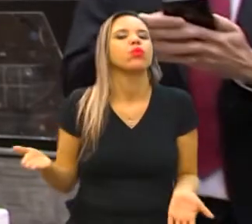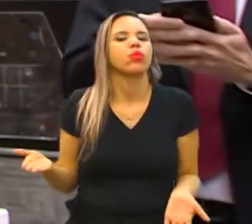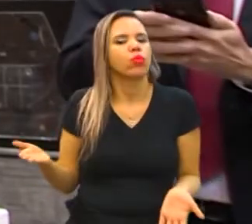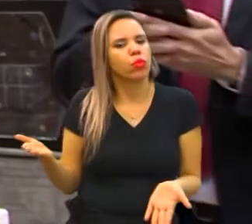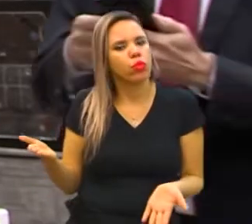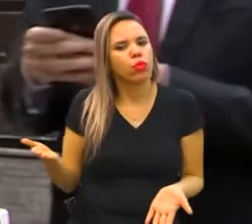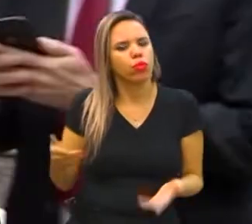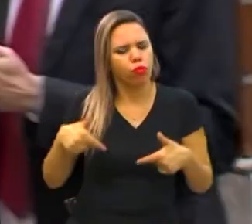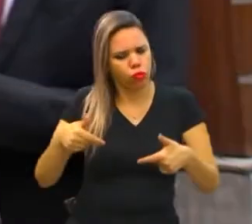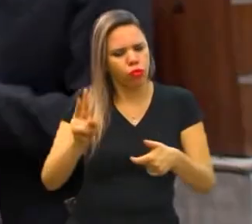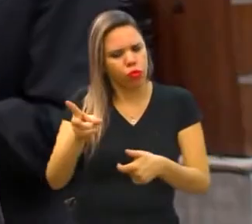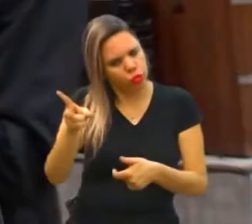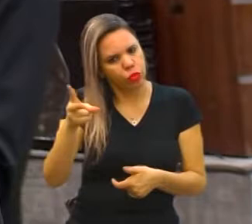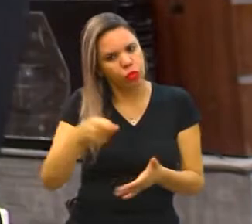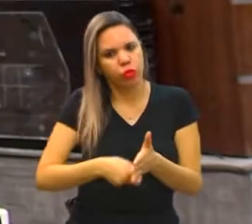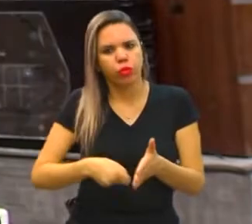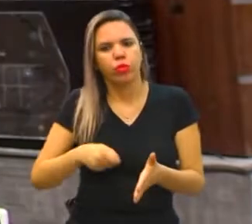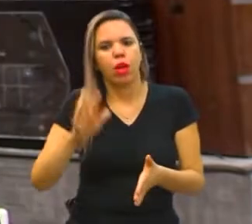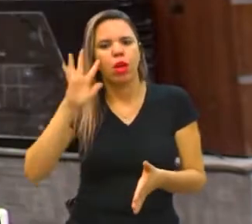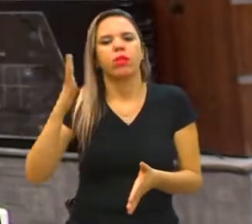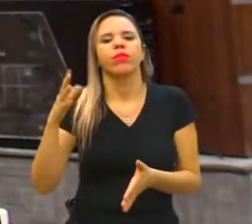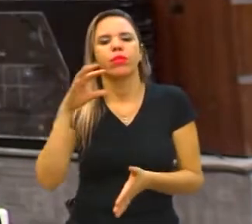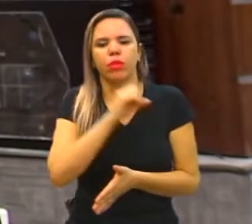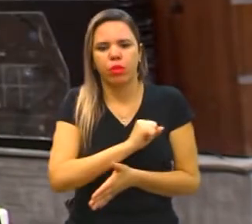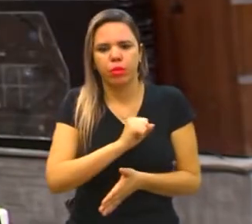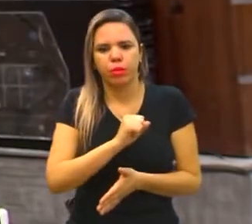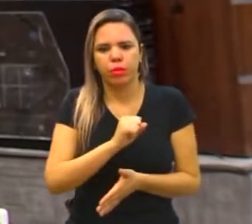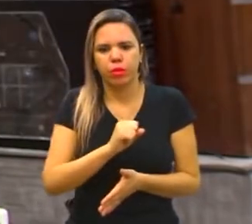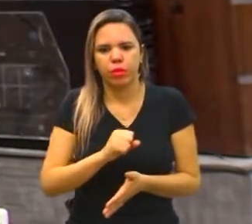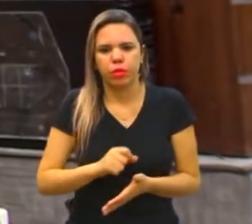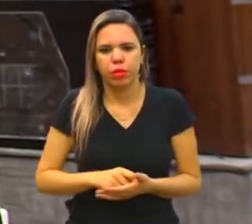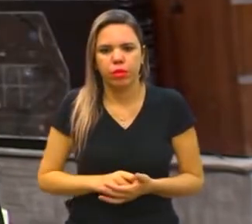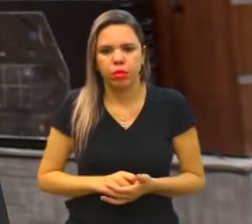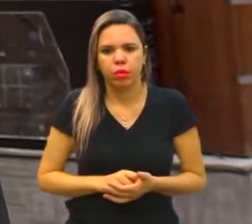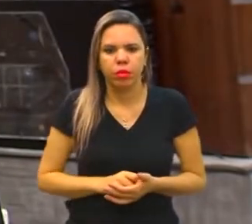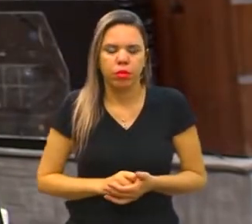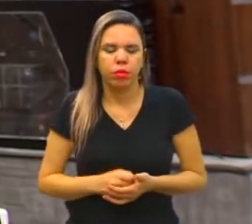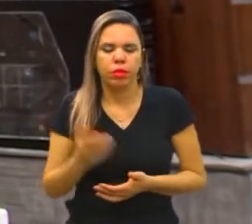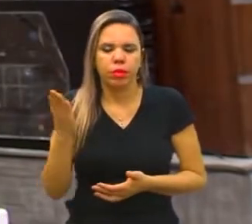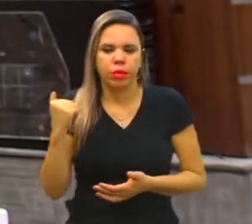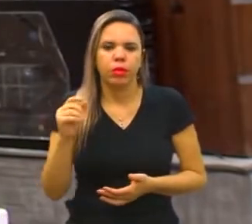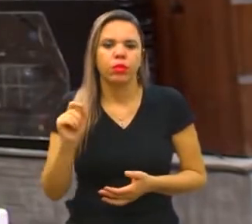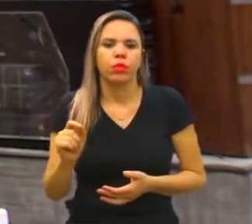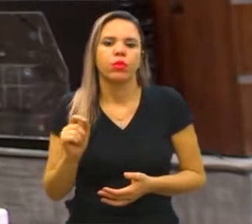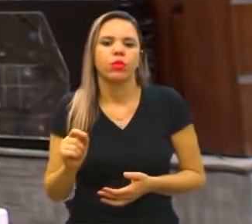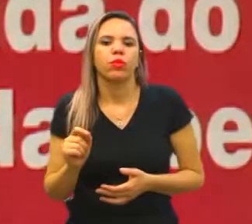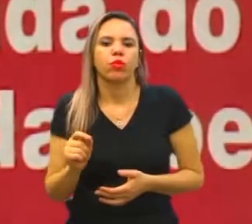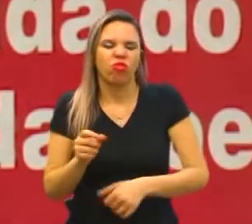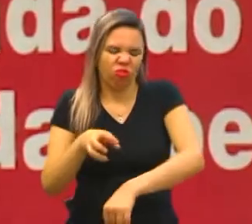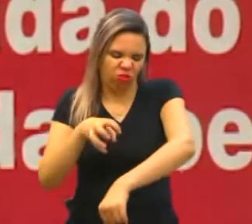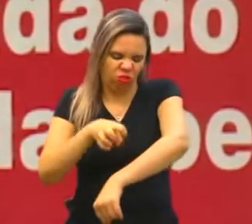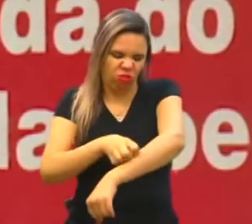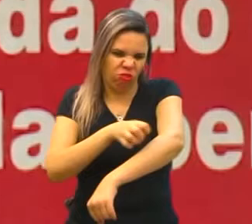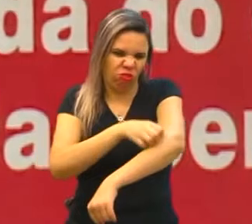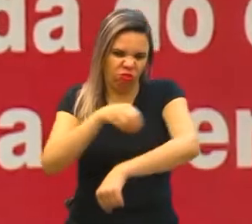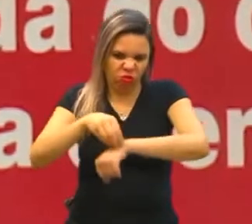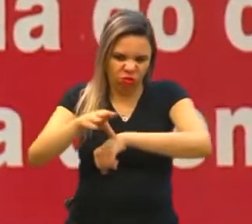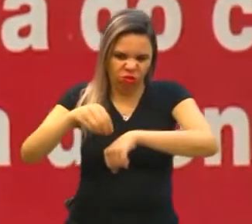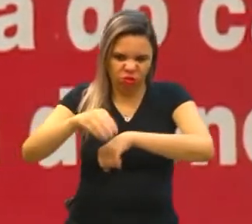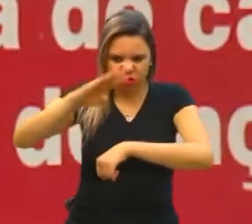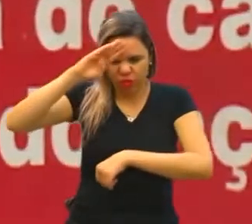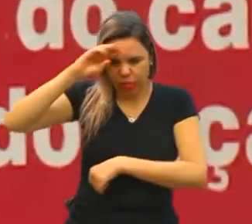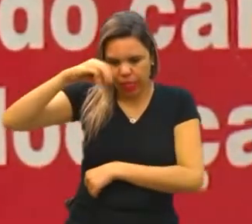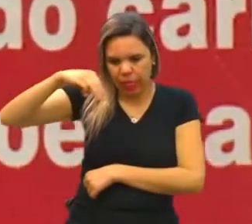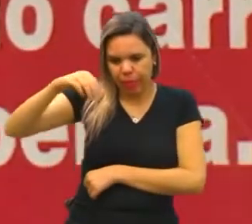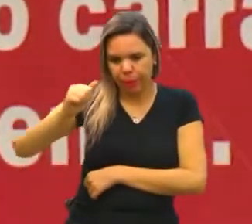aí cobrando com muita frequência para que seja resolvido aí o mais rápido possível. Sabemos que o carrapato